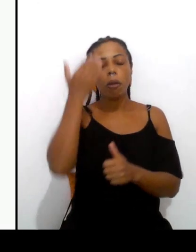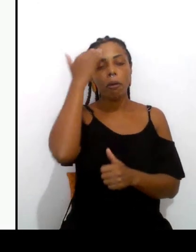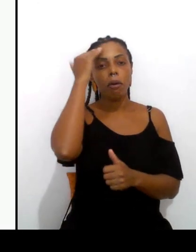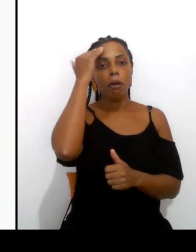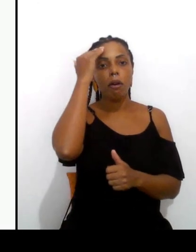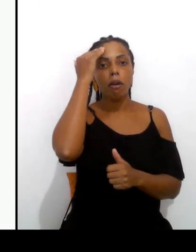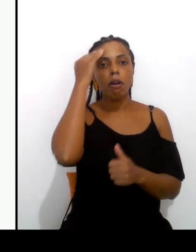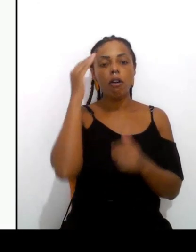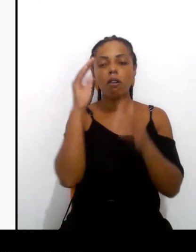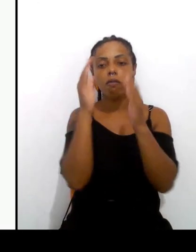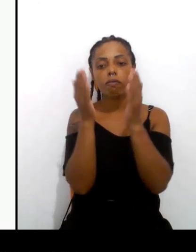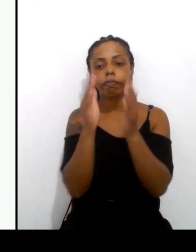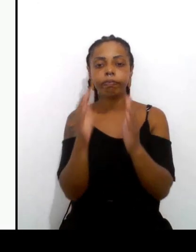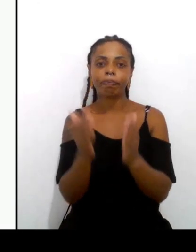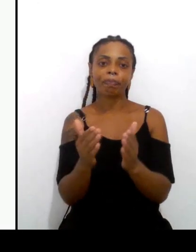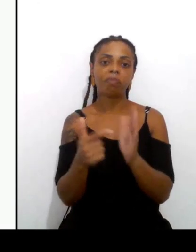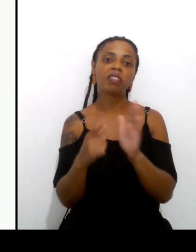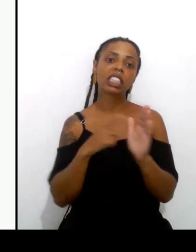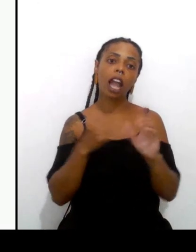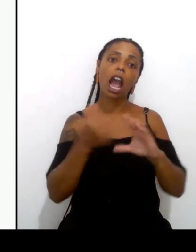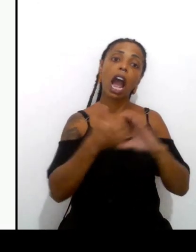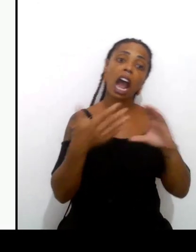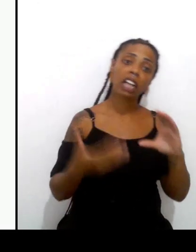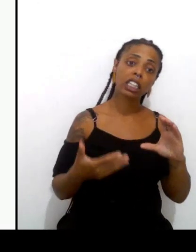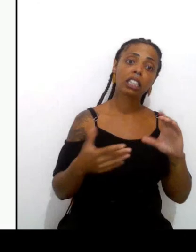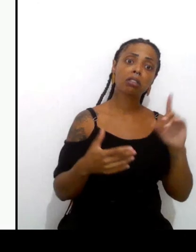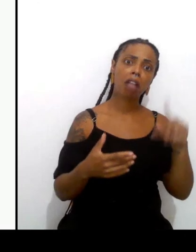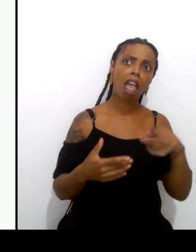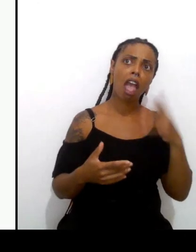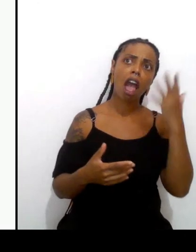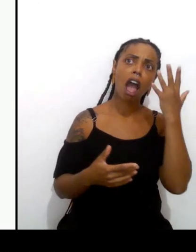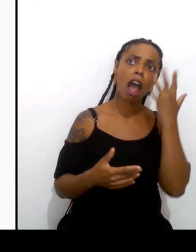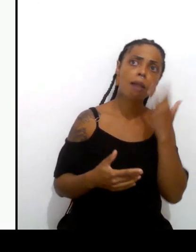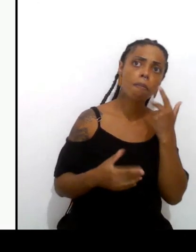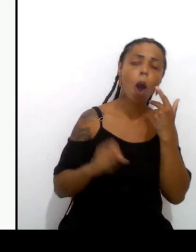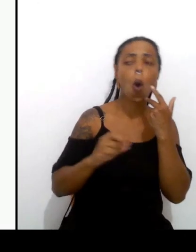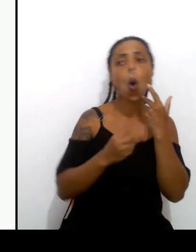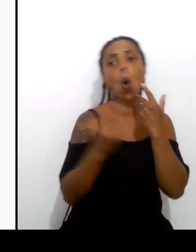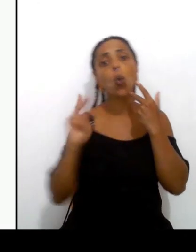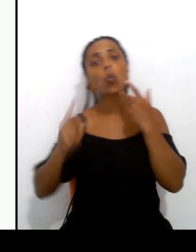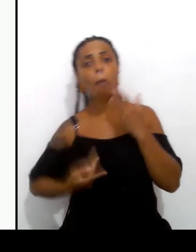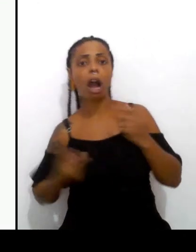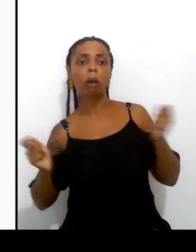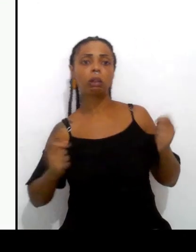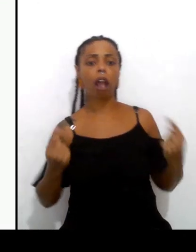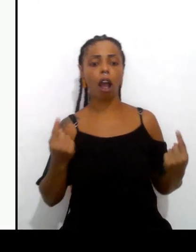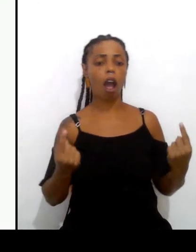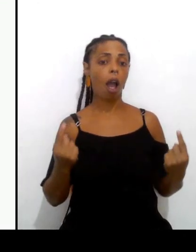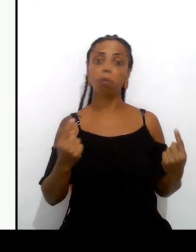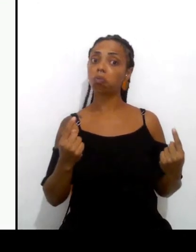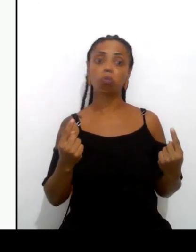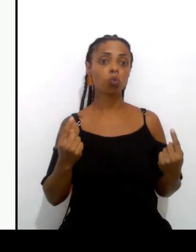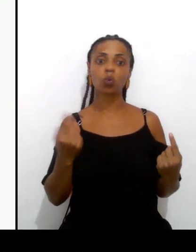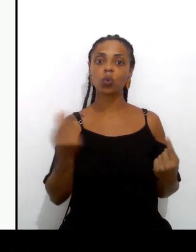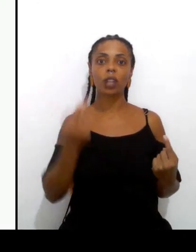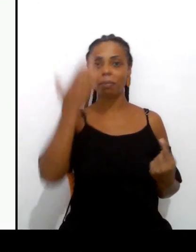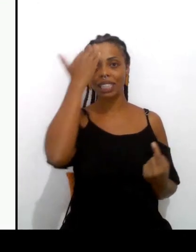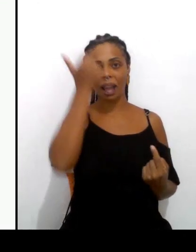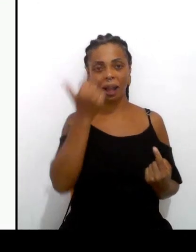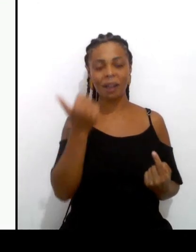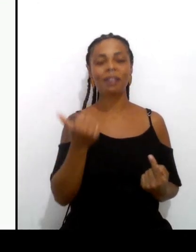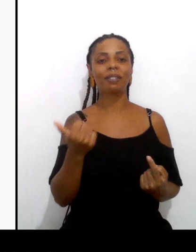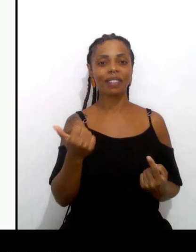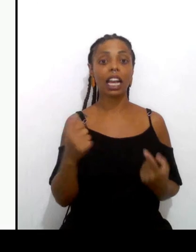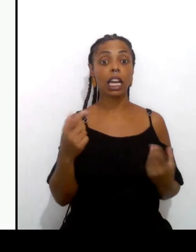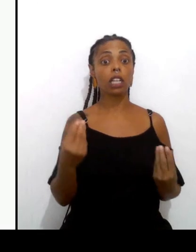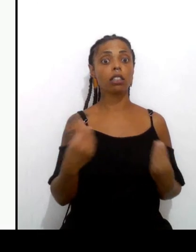características que podem ser animais ou humanas às vezes não é possível saber isso é foca emoções